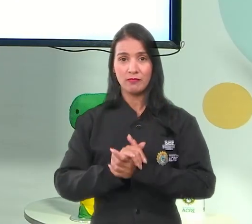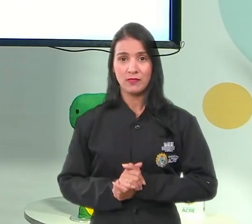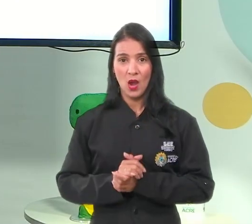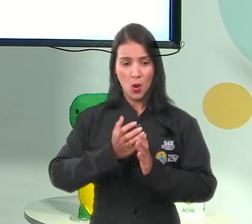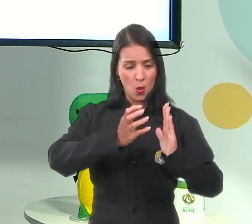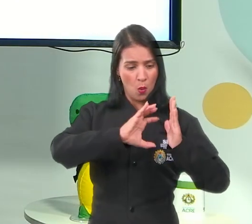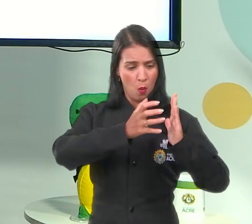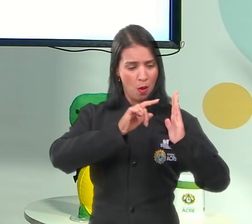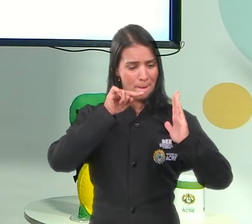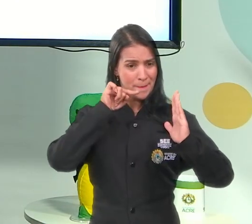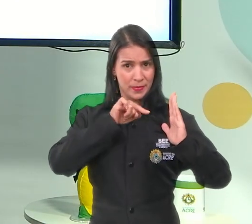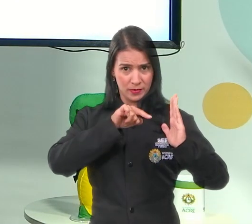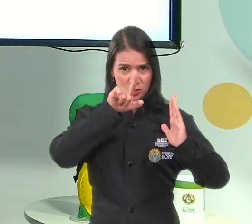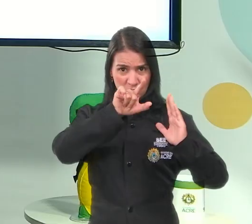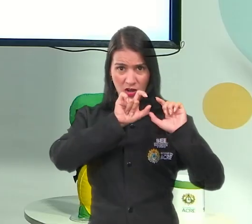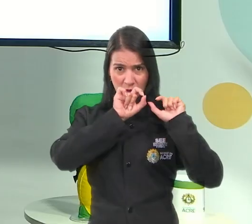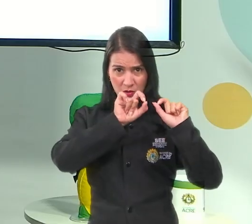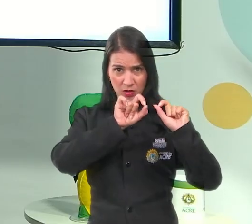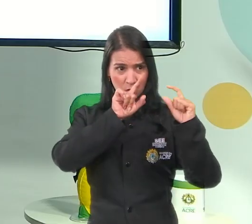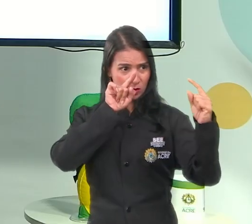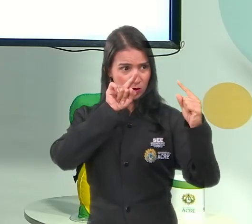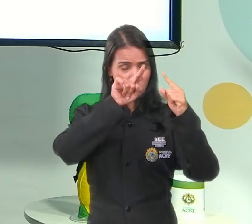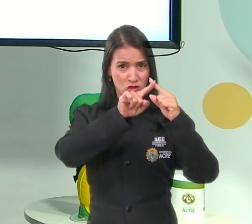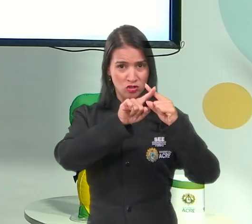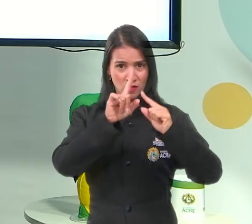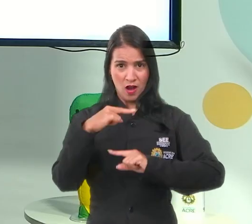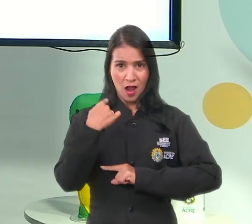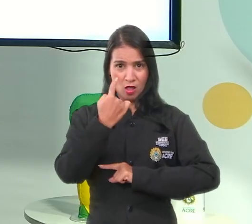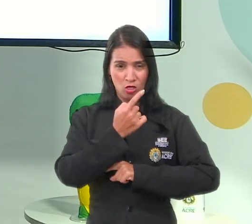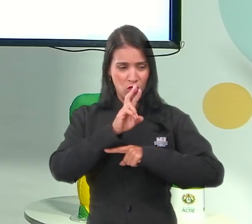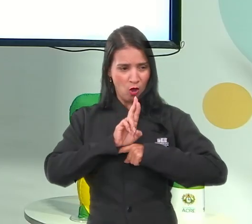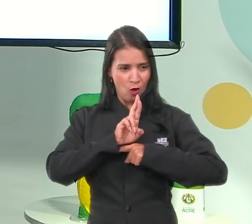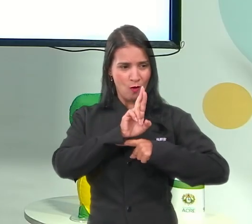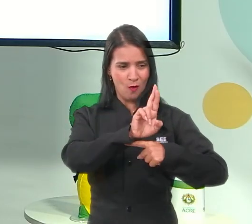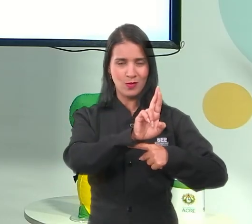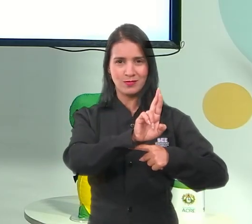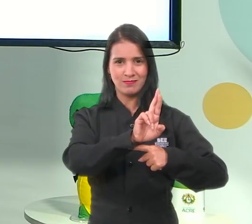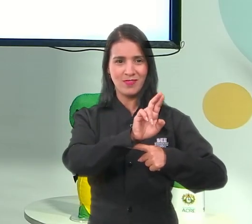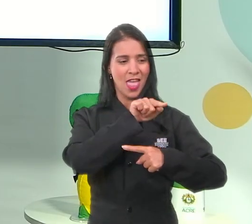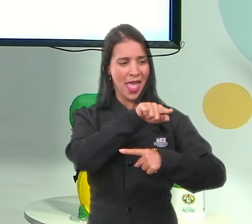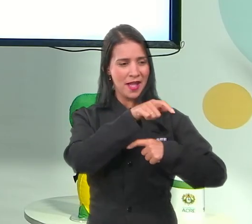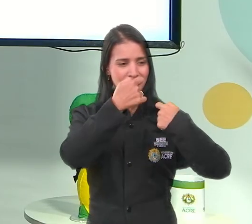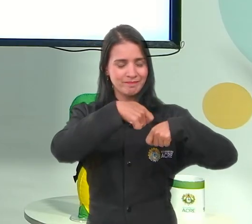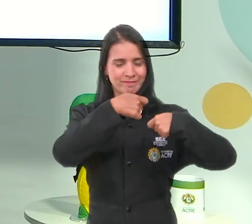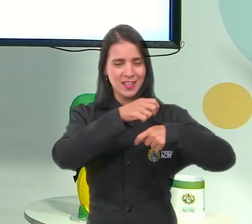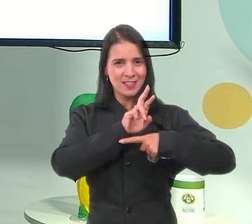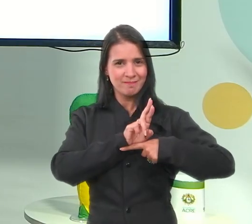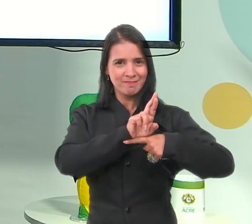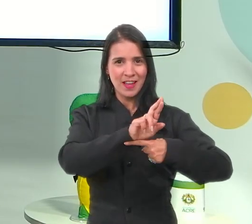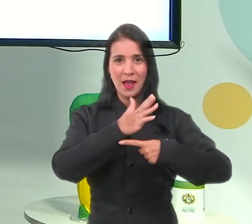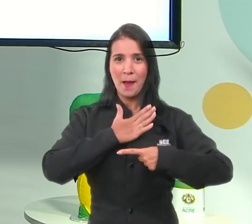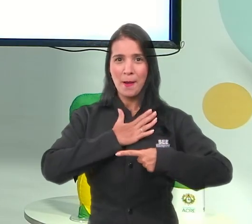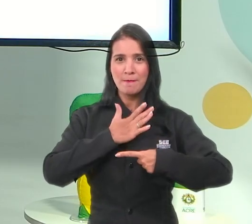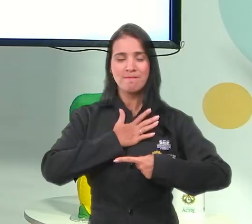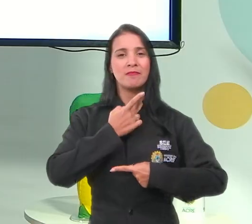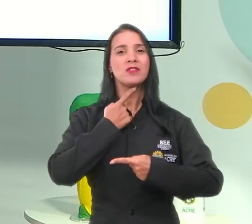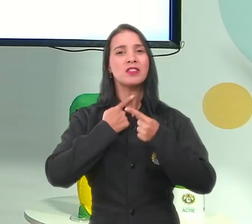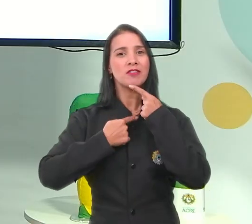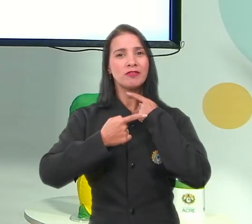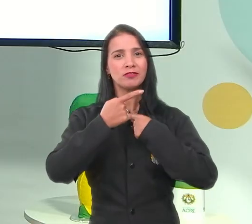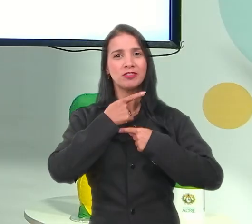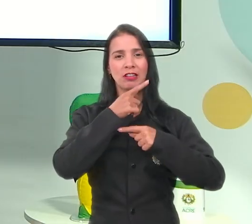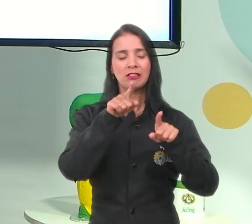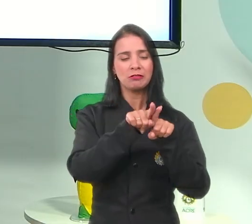nos representar. Ou seja, eles precisam representar os interesses da